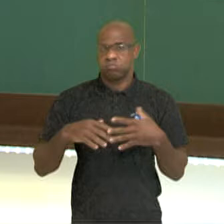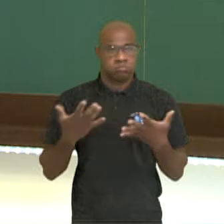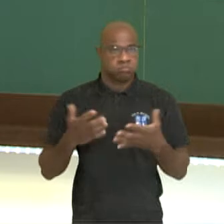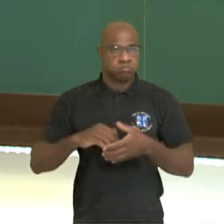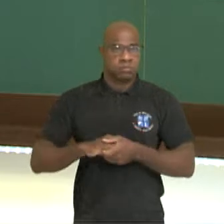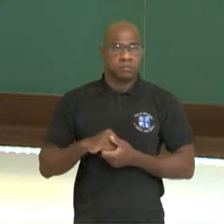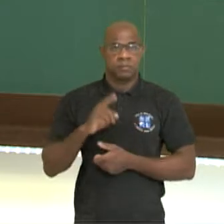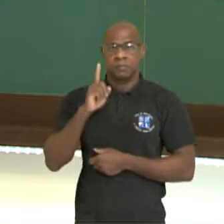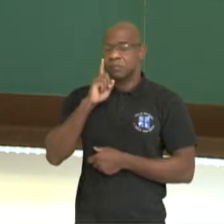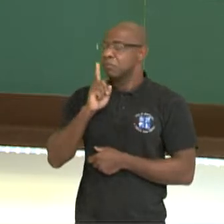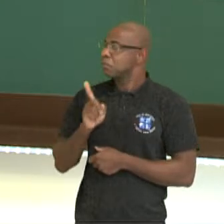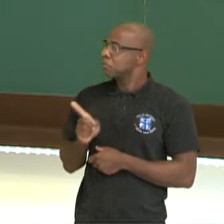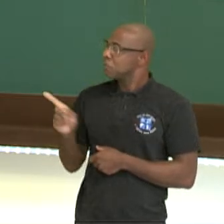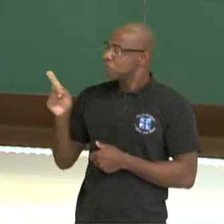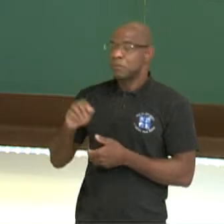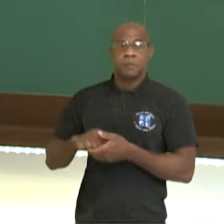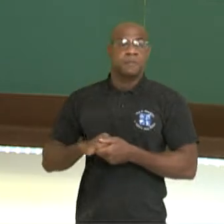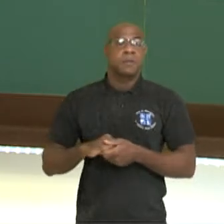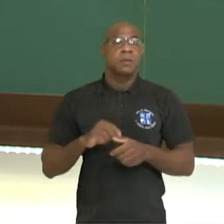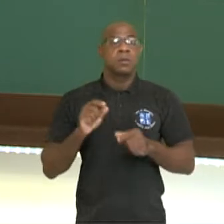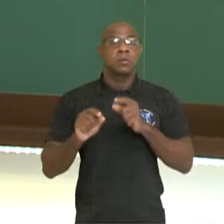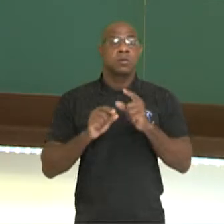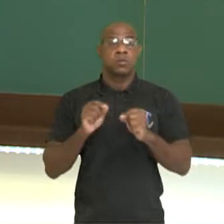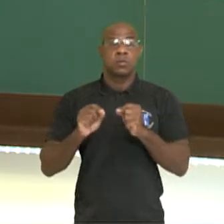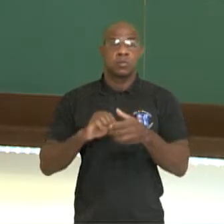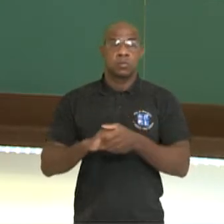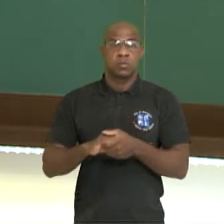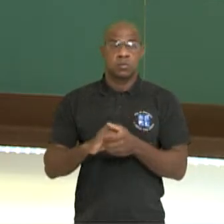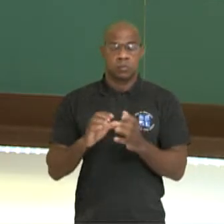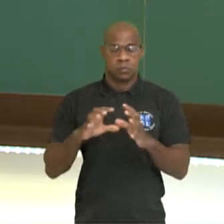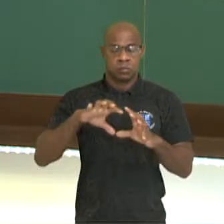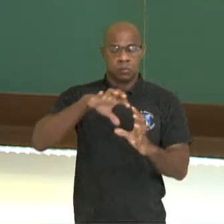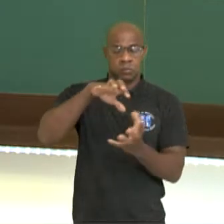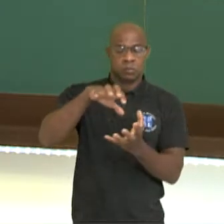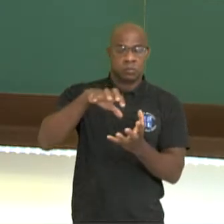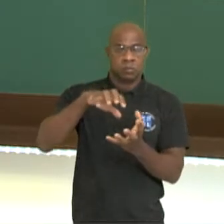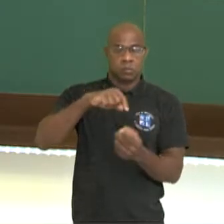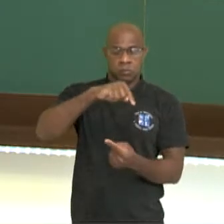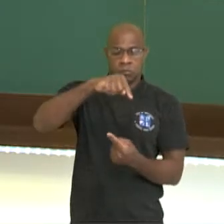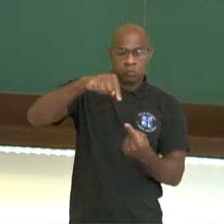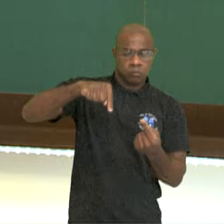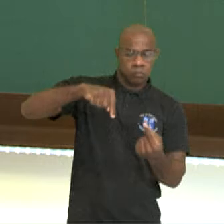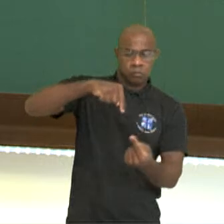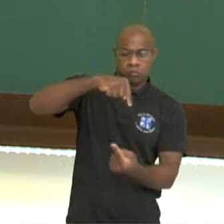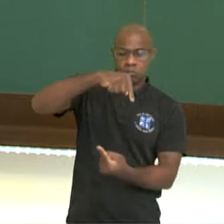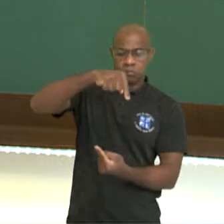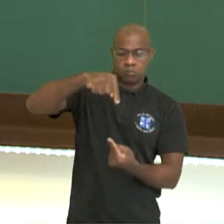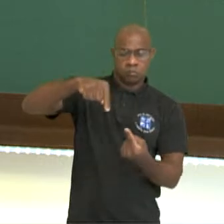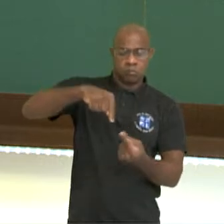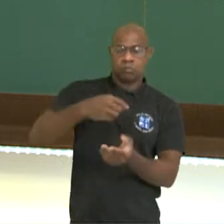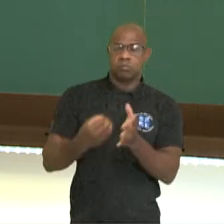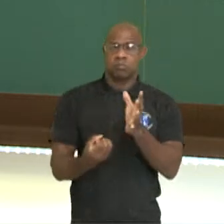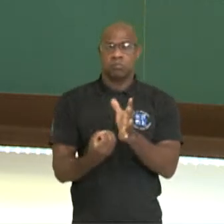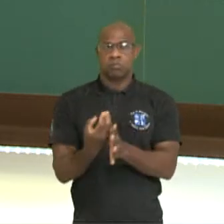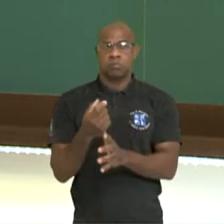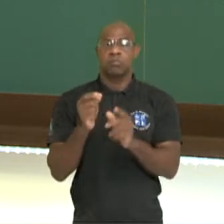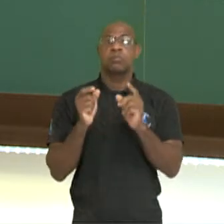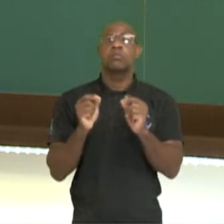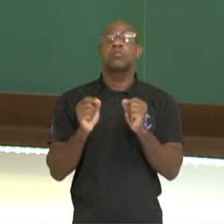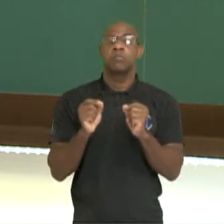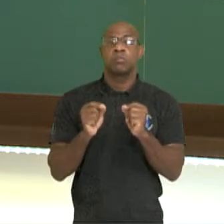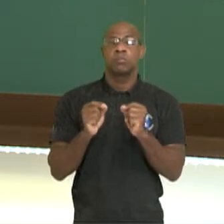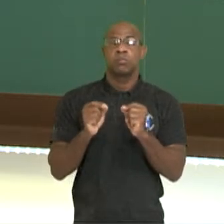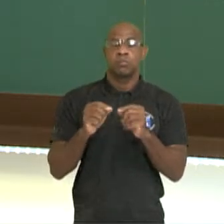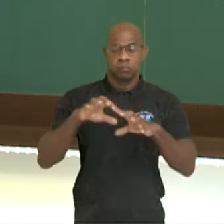sentido anti-horário, e o conjunto de todo esse giro vai formar exatamente a